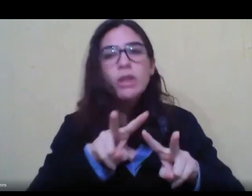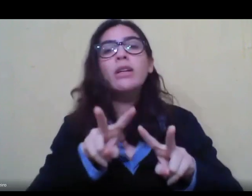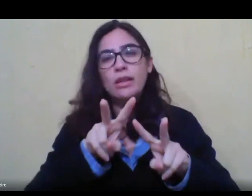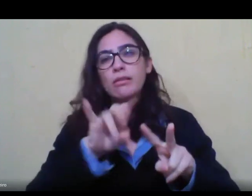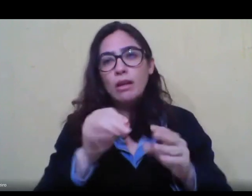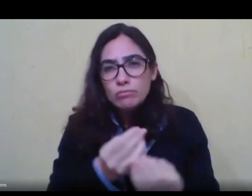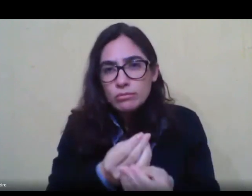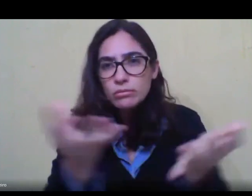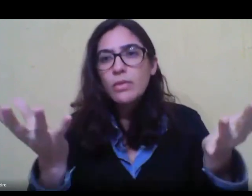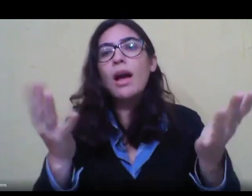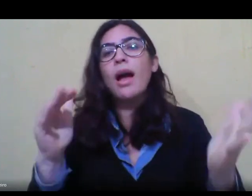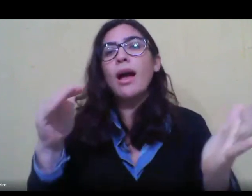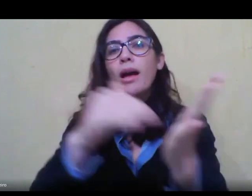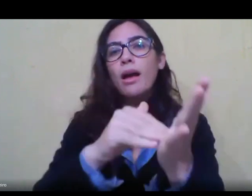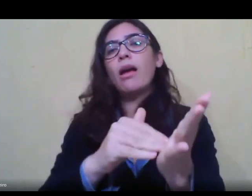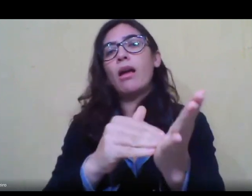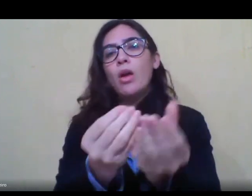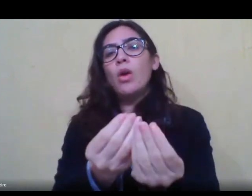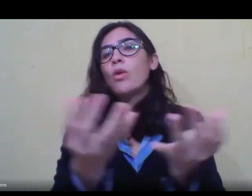obrigada.